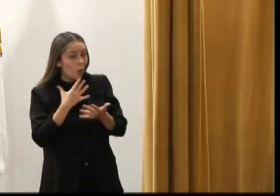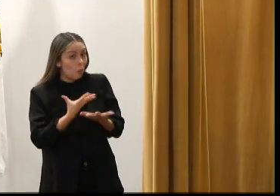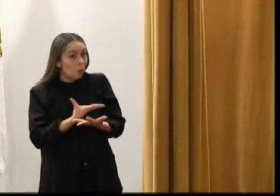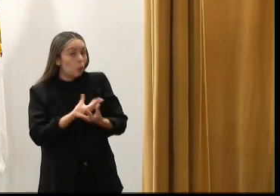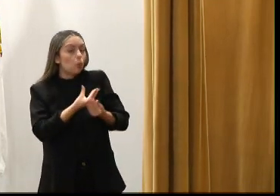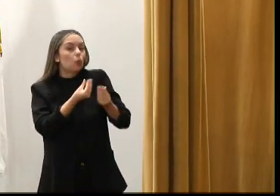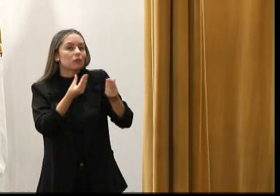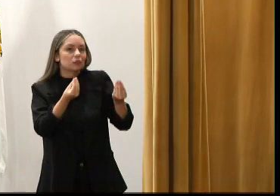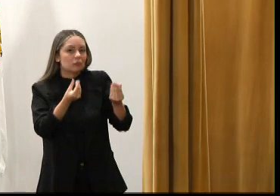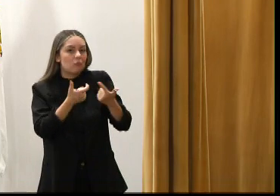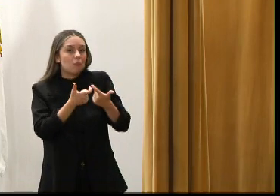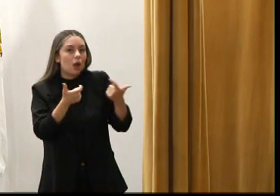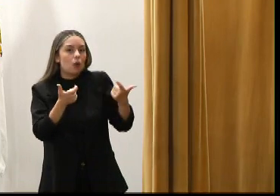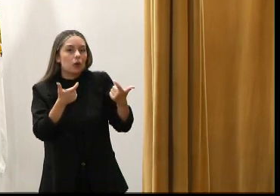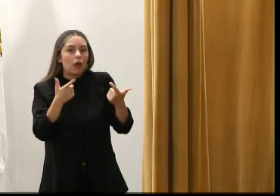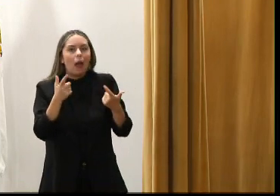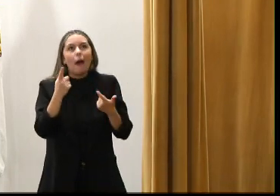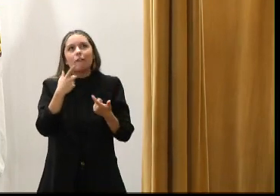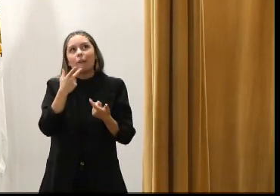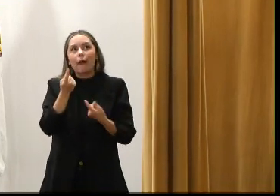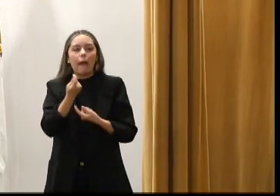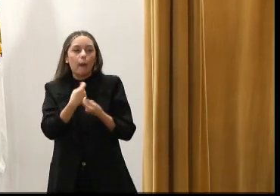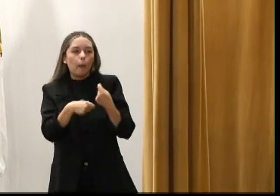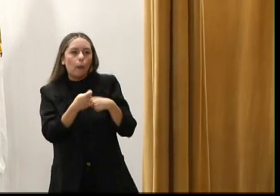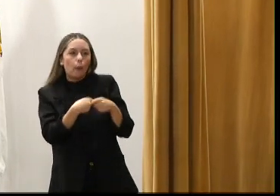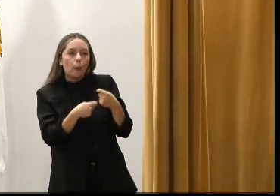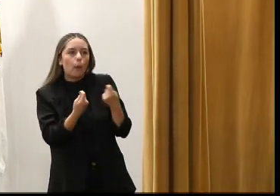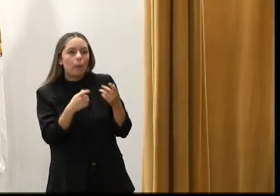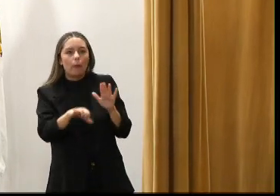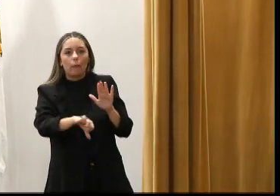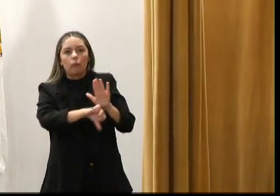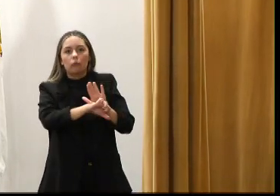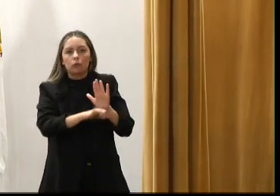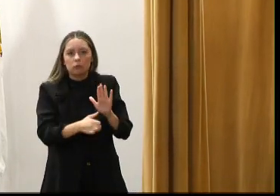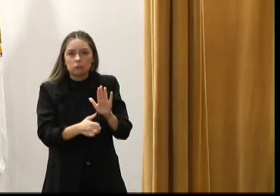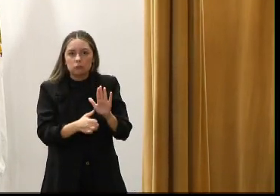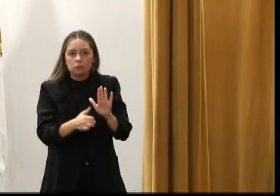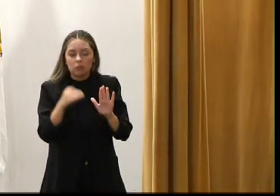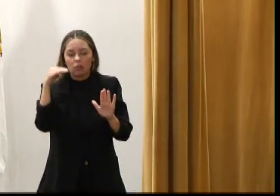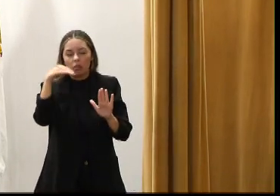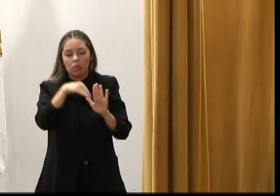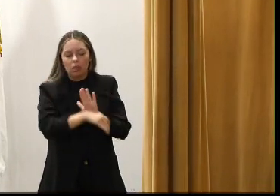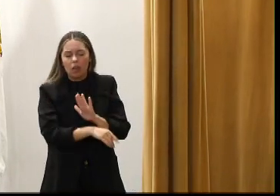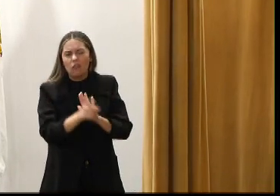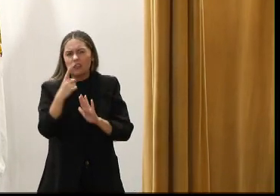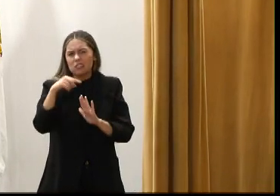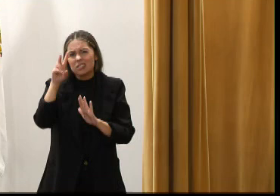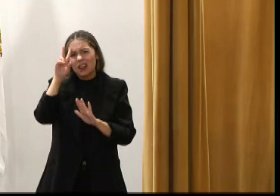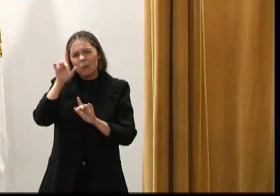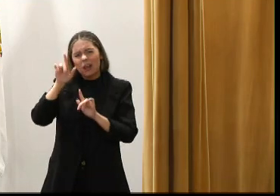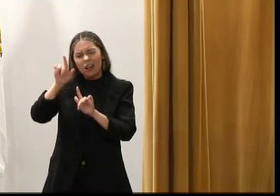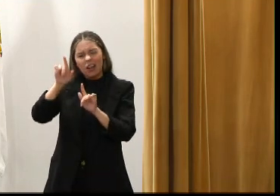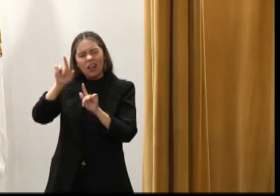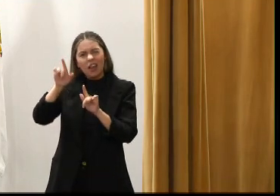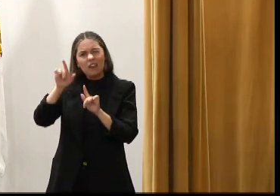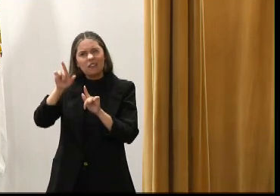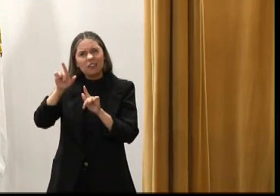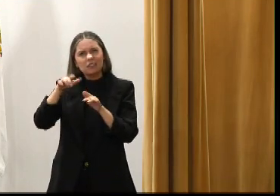vão se perder. A nossa economia vai para o... Se lembram da greve dos caminhoneiros na época do